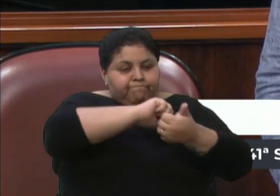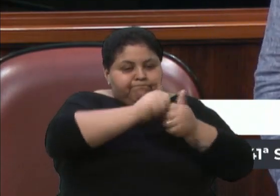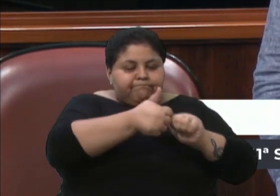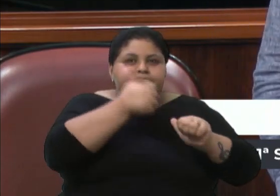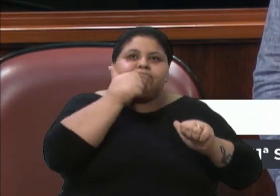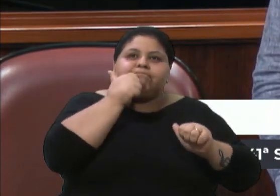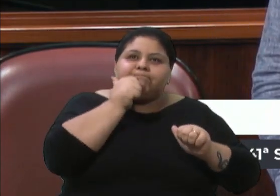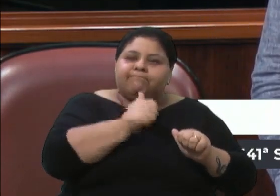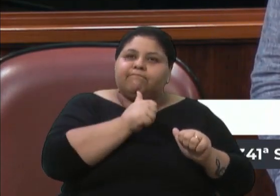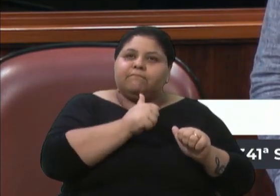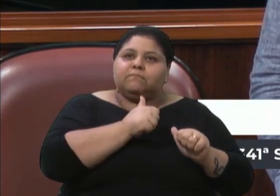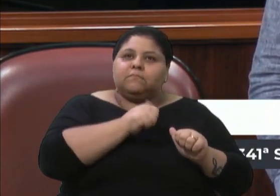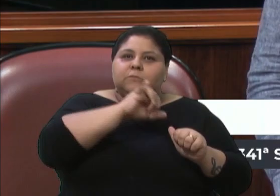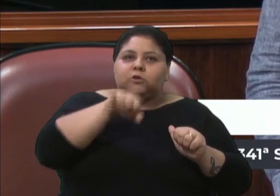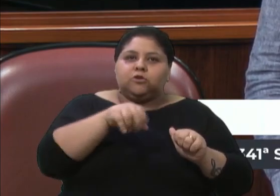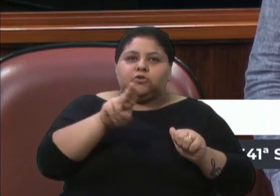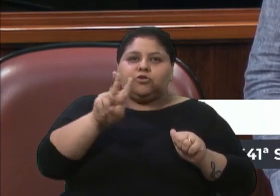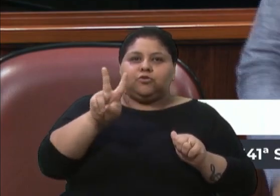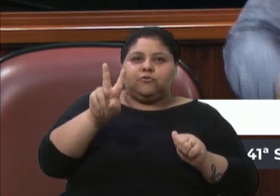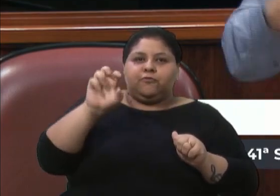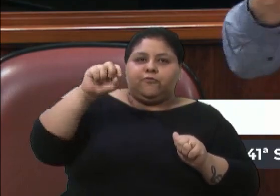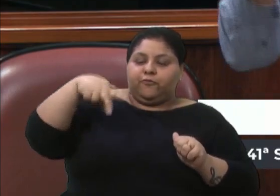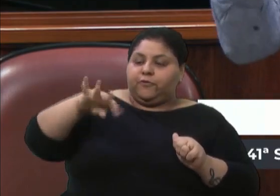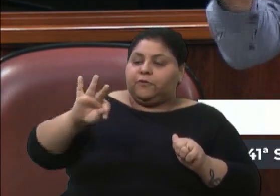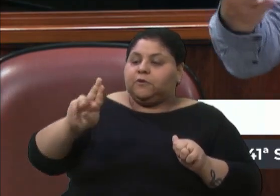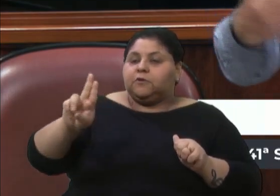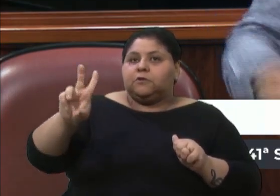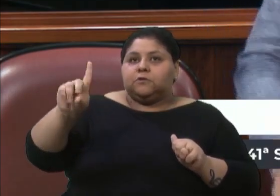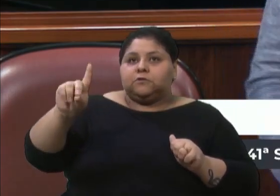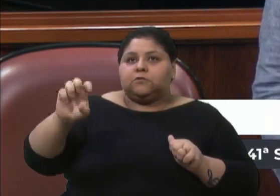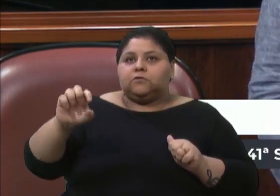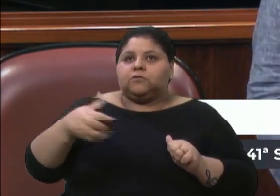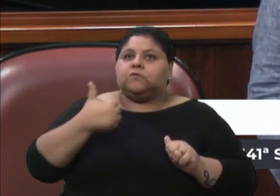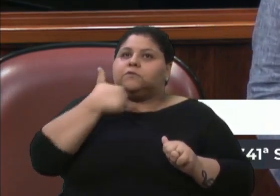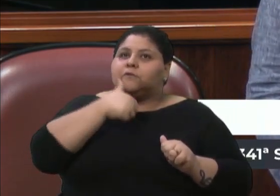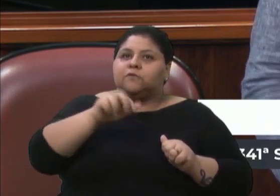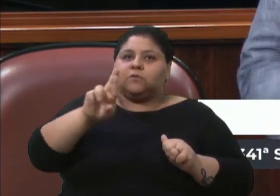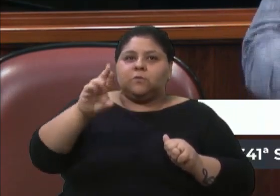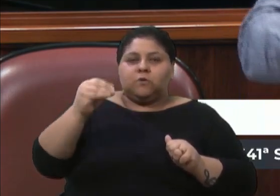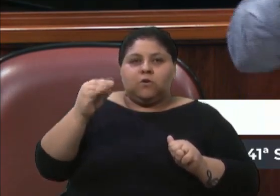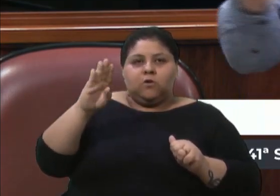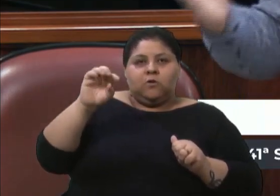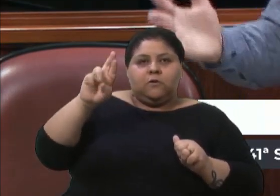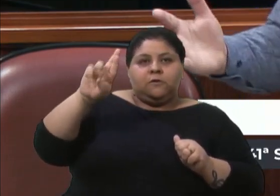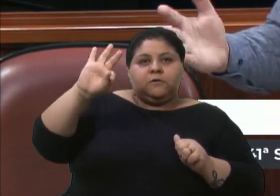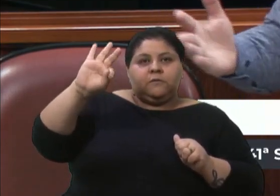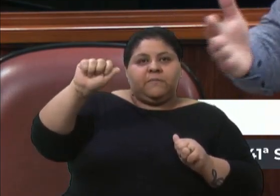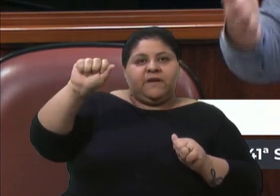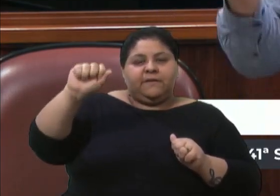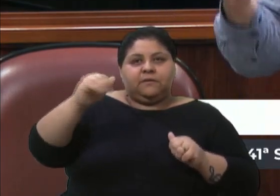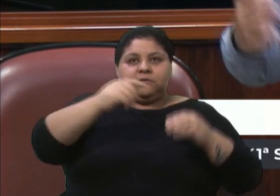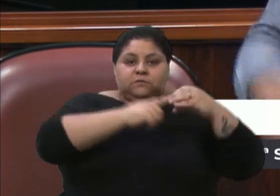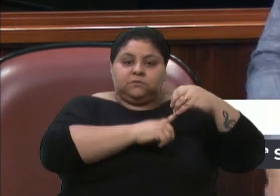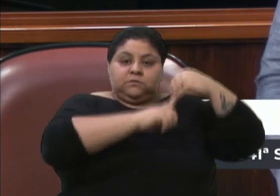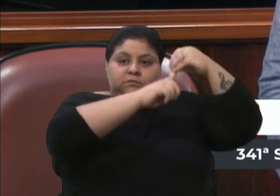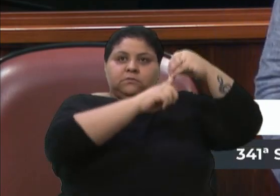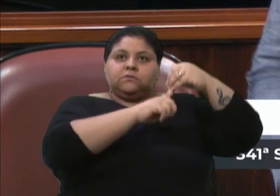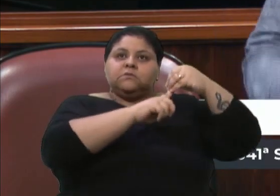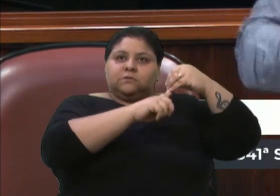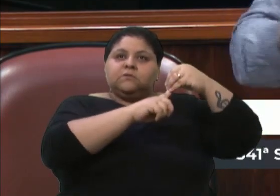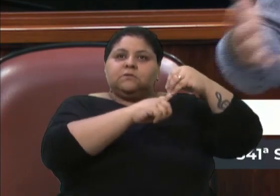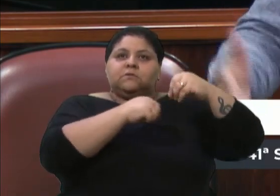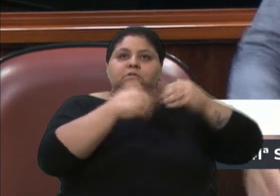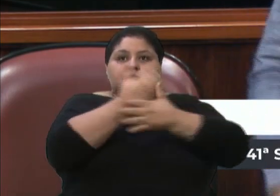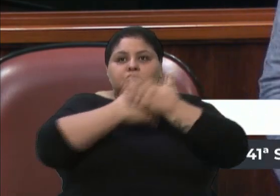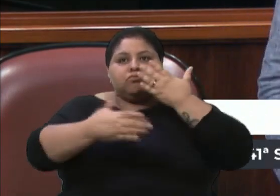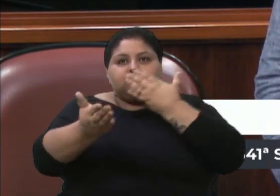do Esporte Clube Juventude, né, a Roberta, que é a capitã do time, com tantas outras atletas que estarão aqui na Câmara, e